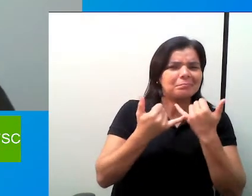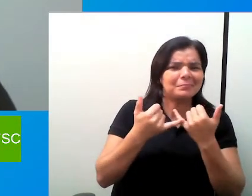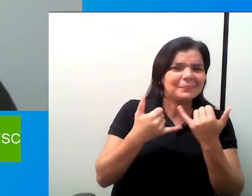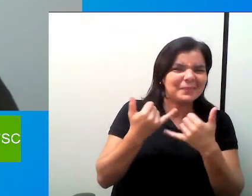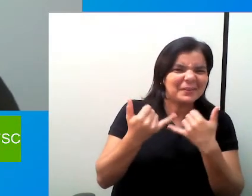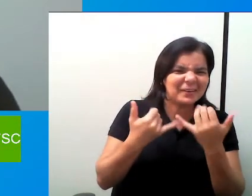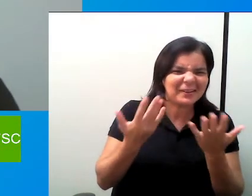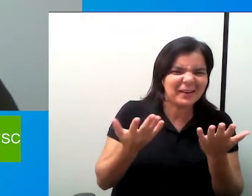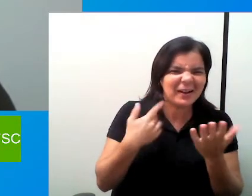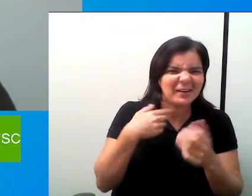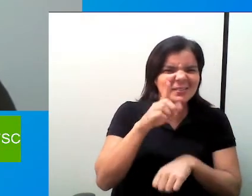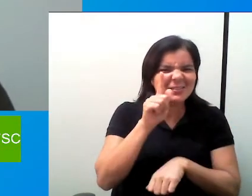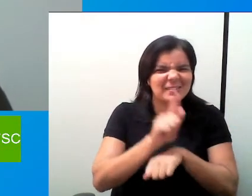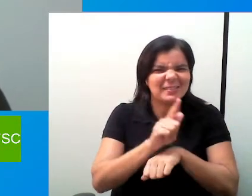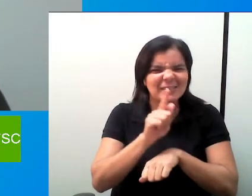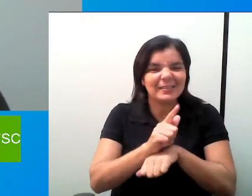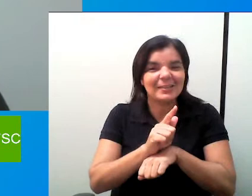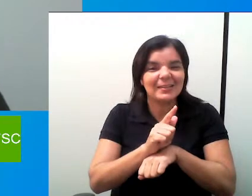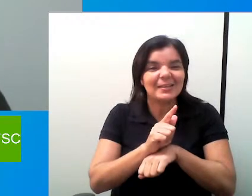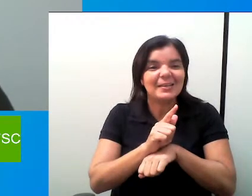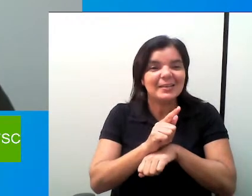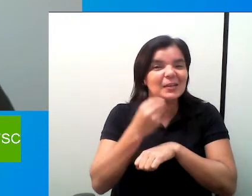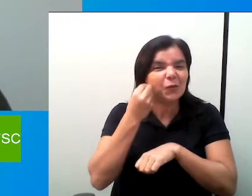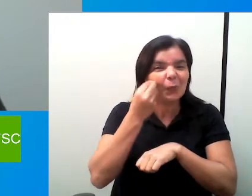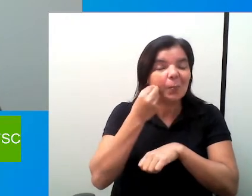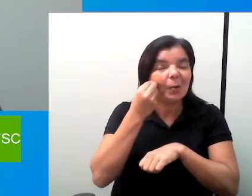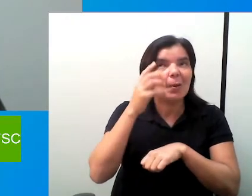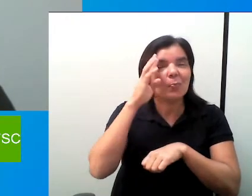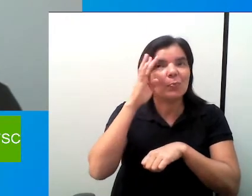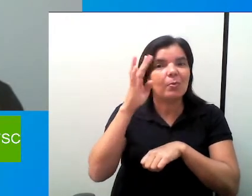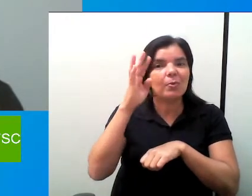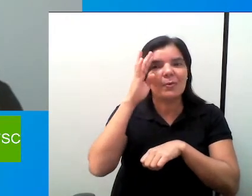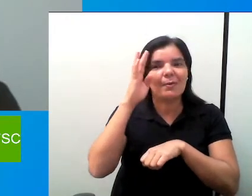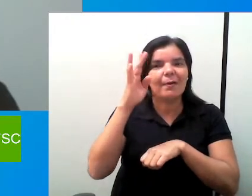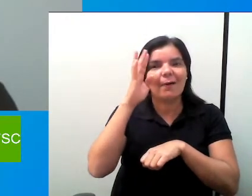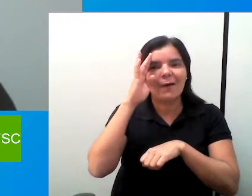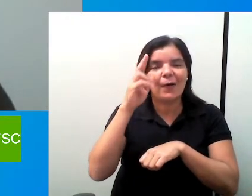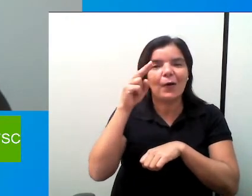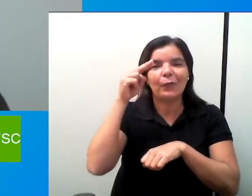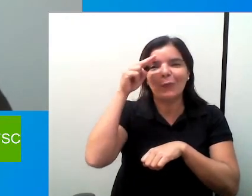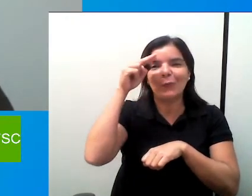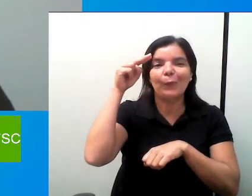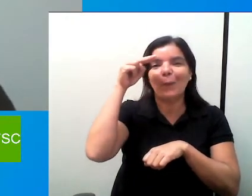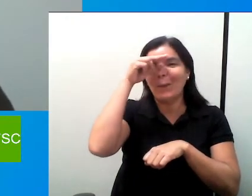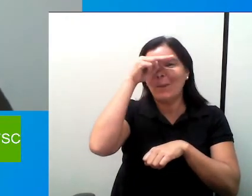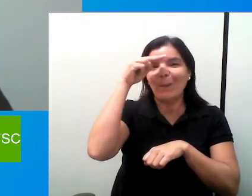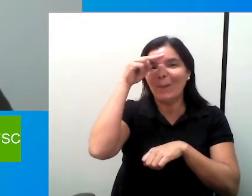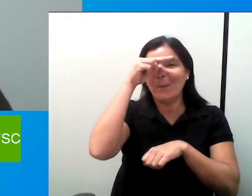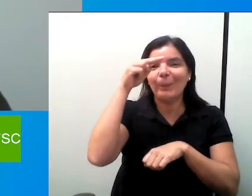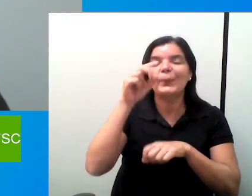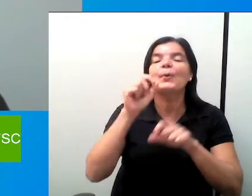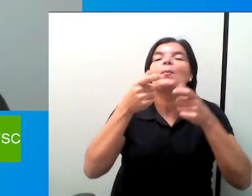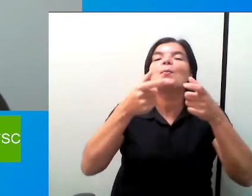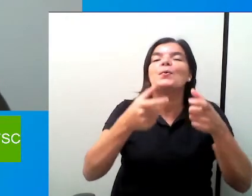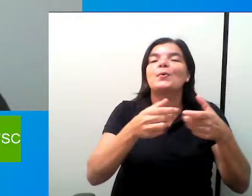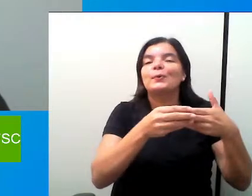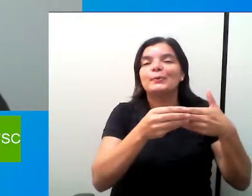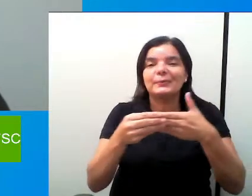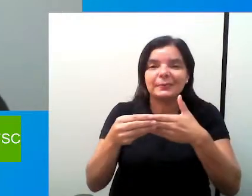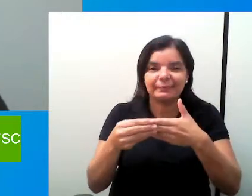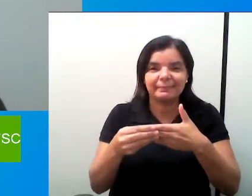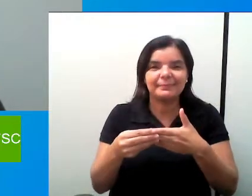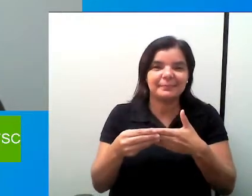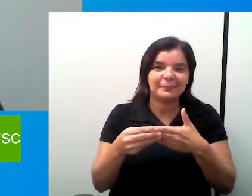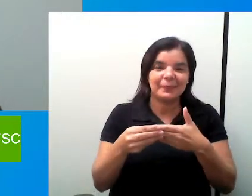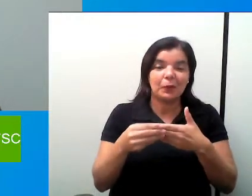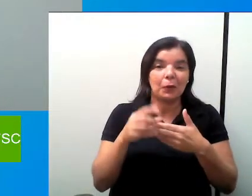nosso diretor dizia assim, experimente de falar isso e deixar no imaginário do Uber, do taxista, para ver onde que eles levam vocês. Muito claro, ninguém